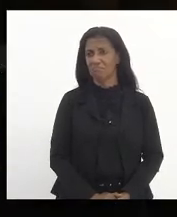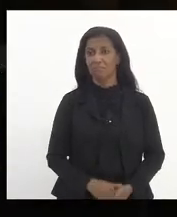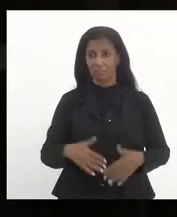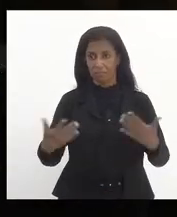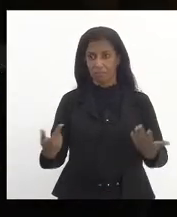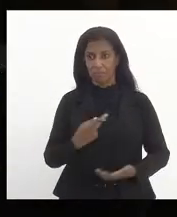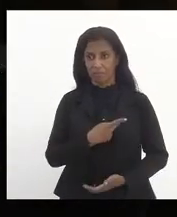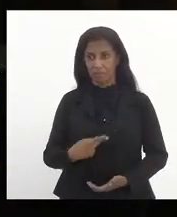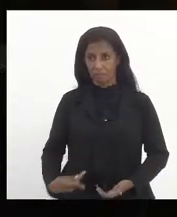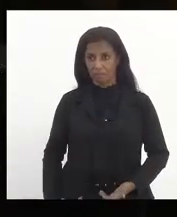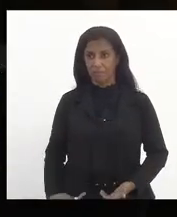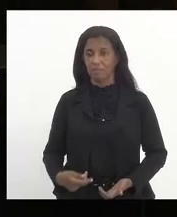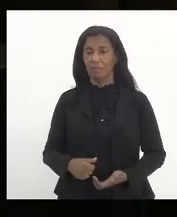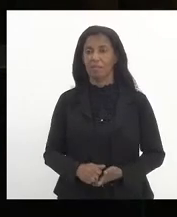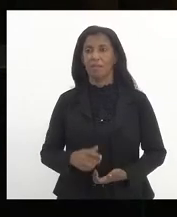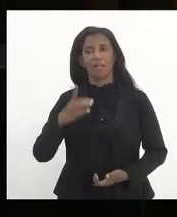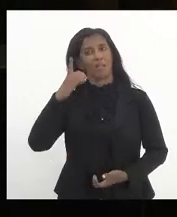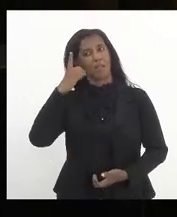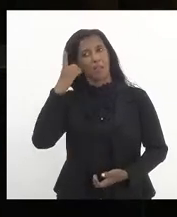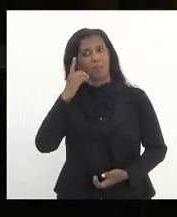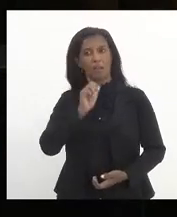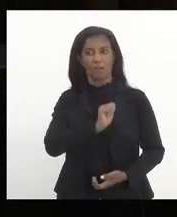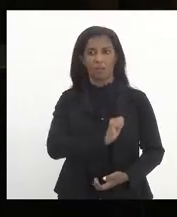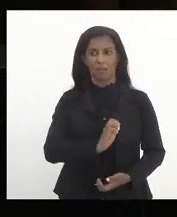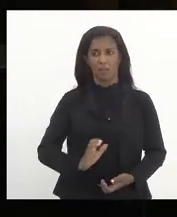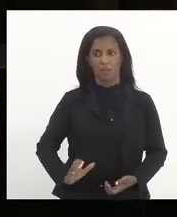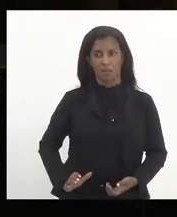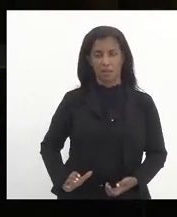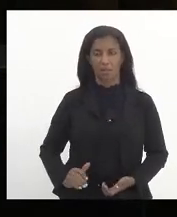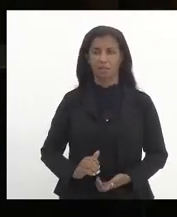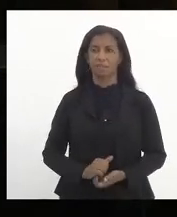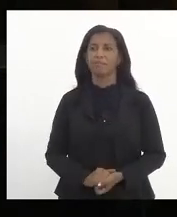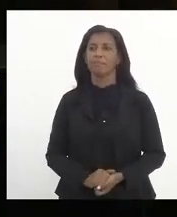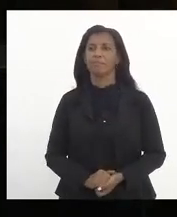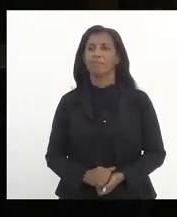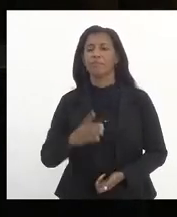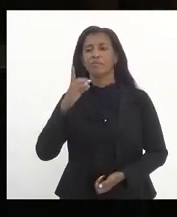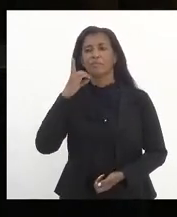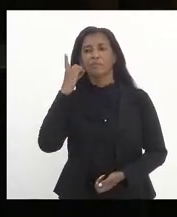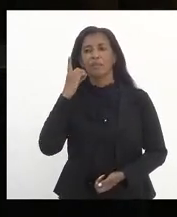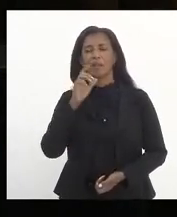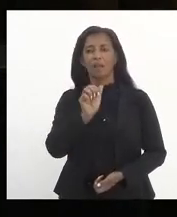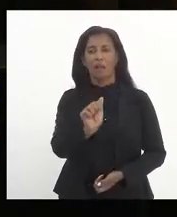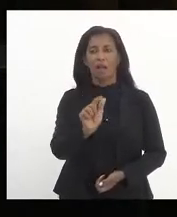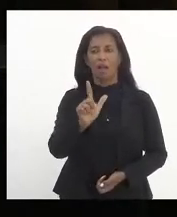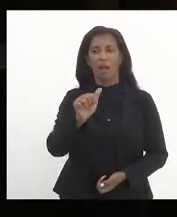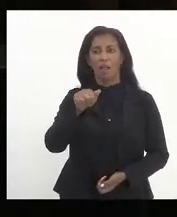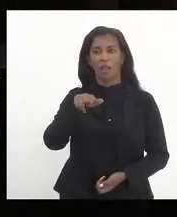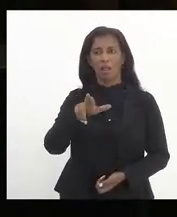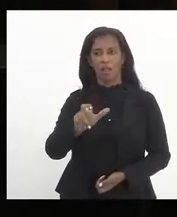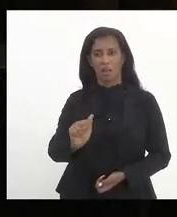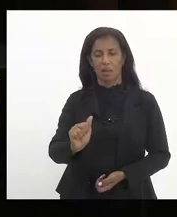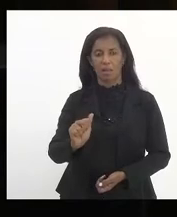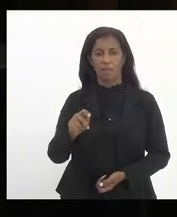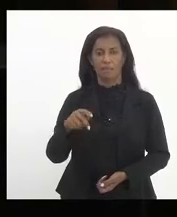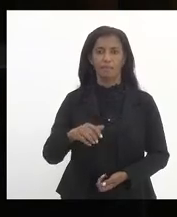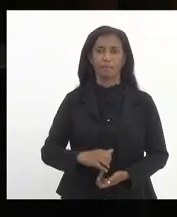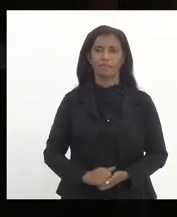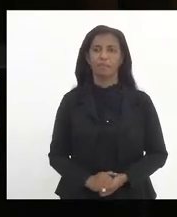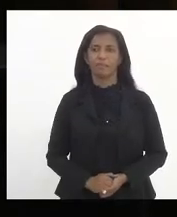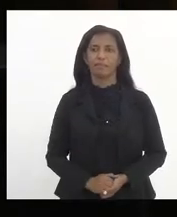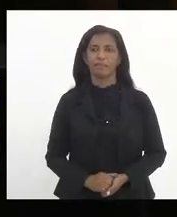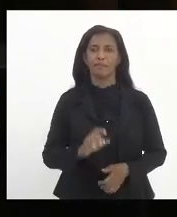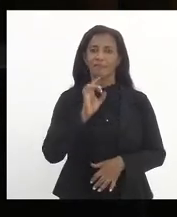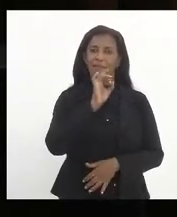Senhor presidente, deputado André Siciliano, deputada Alana Passos,